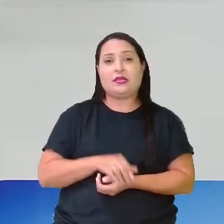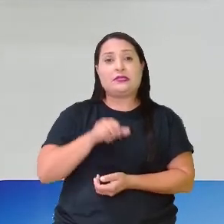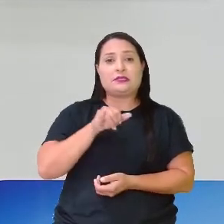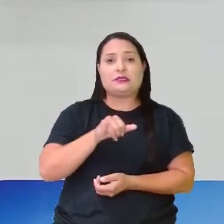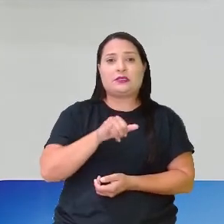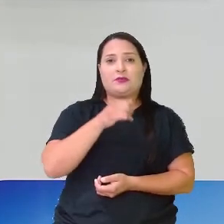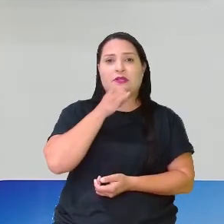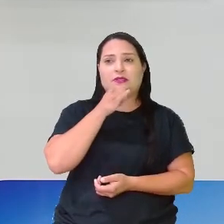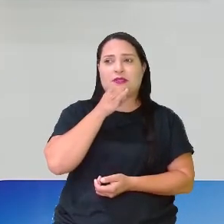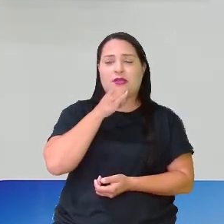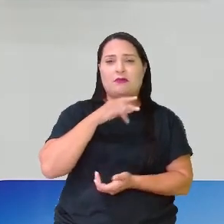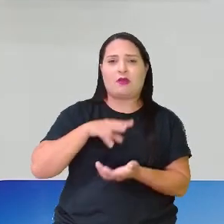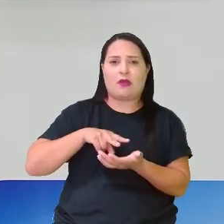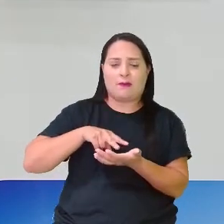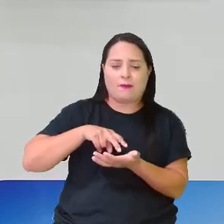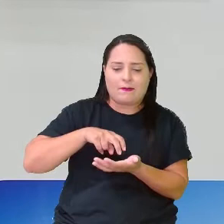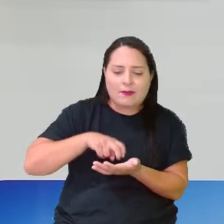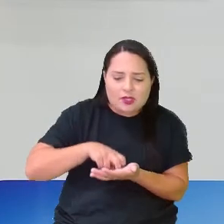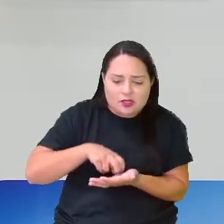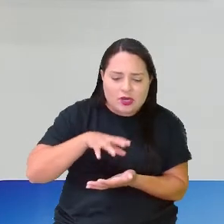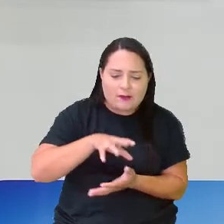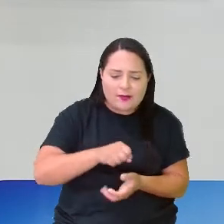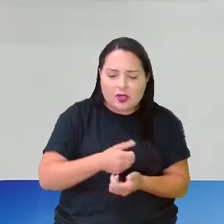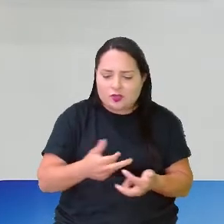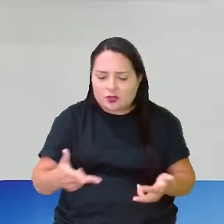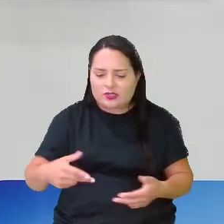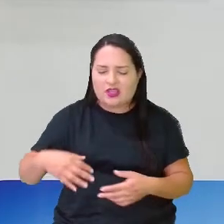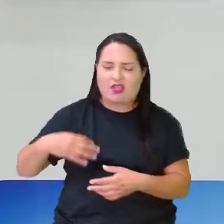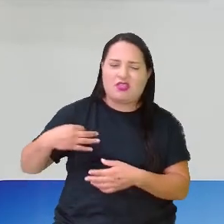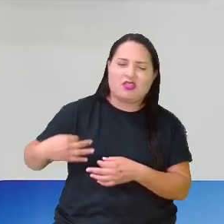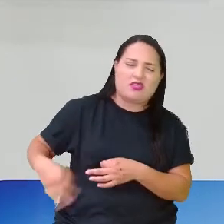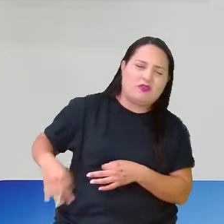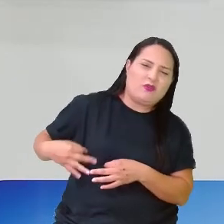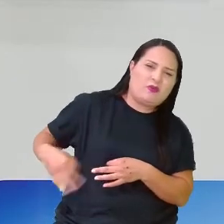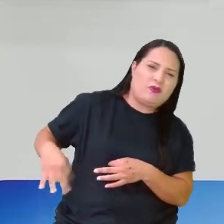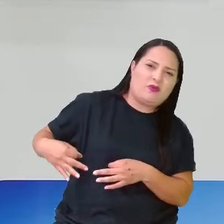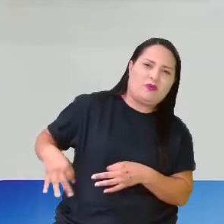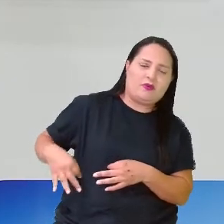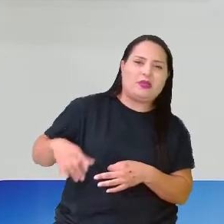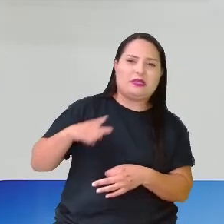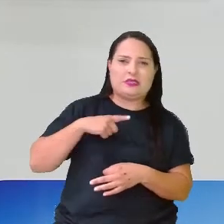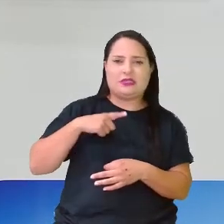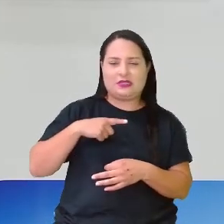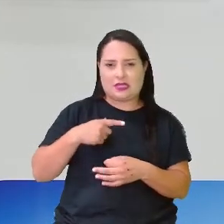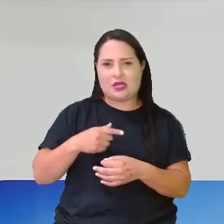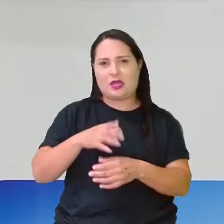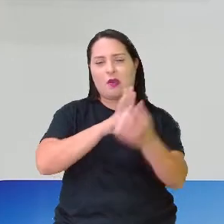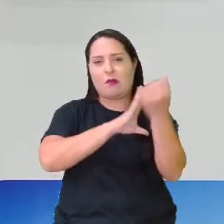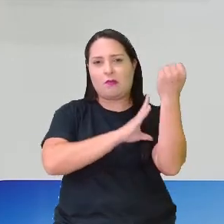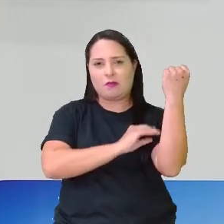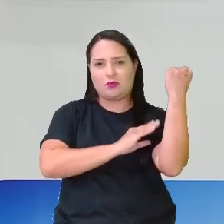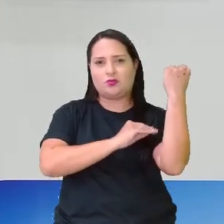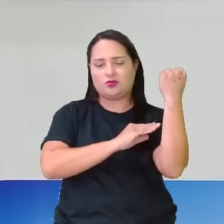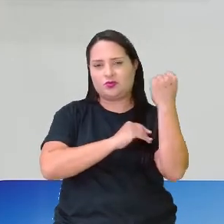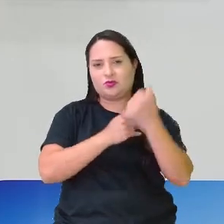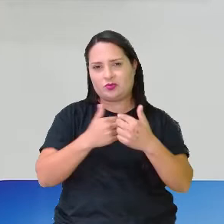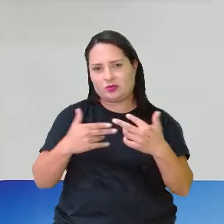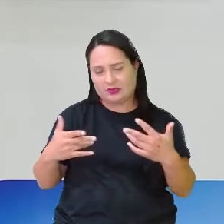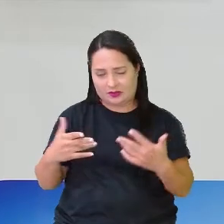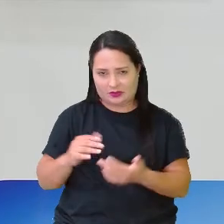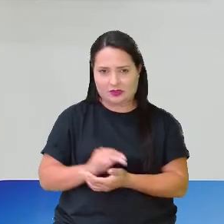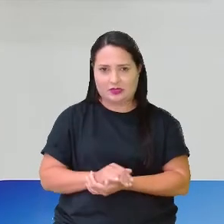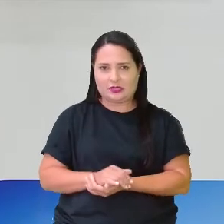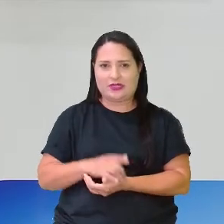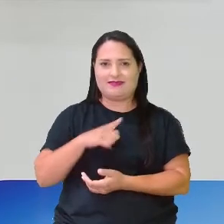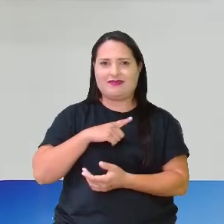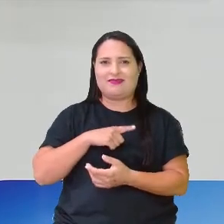consegue, você vai se abaixar para pegar alguma coisa, sentir uma dor, é algum músculo, alguma parte ali do corpo, a musculatura